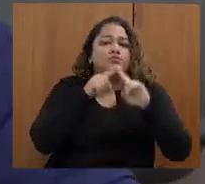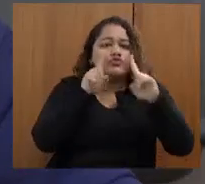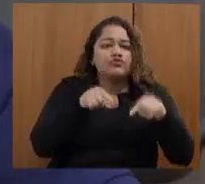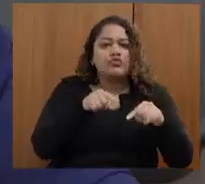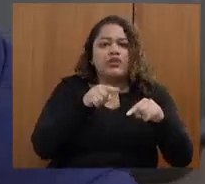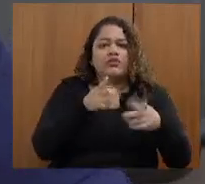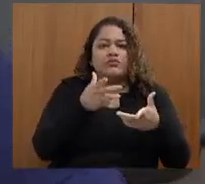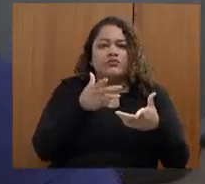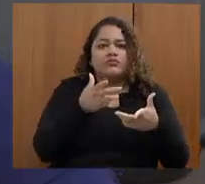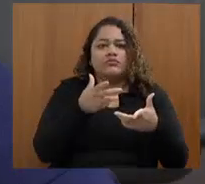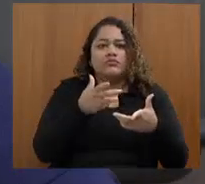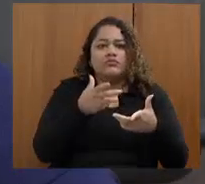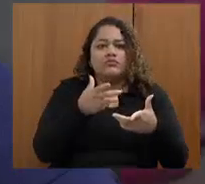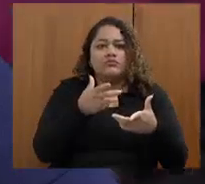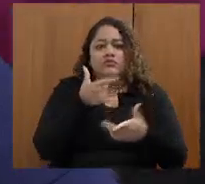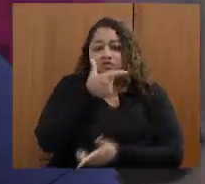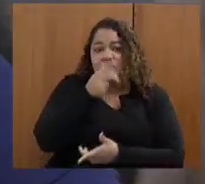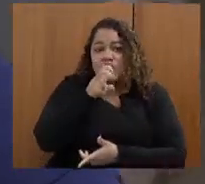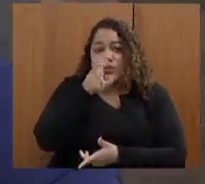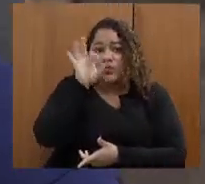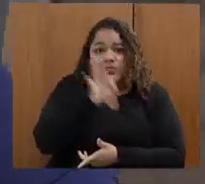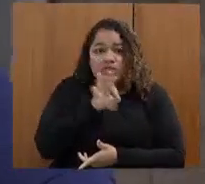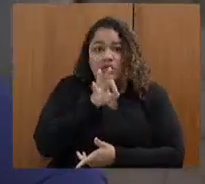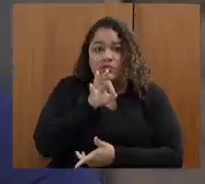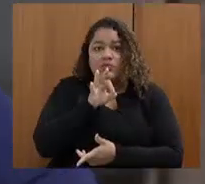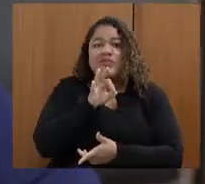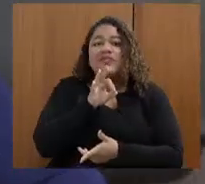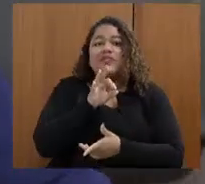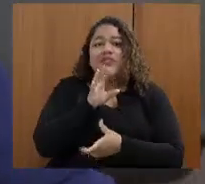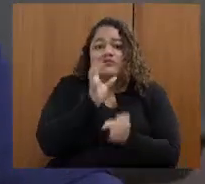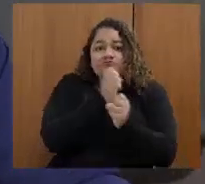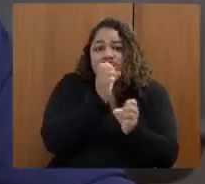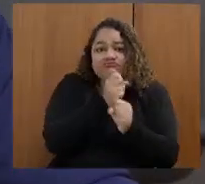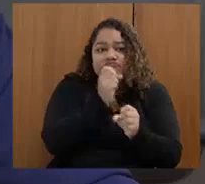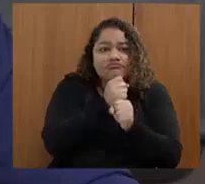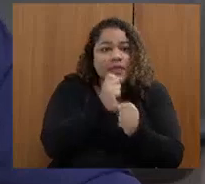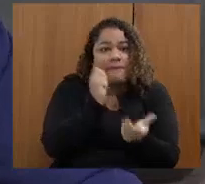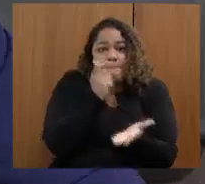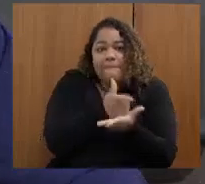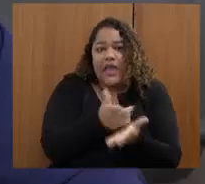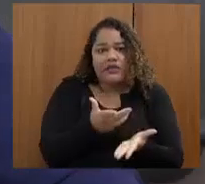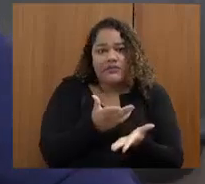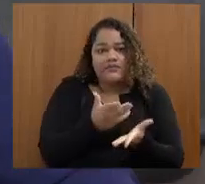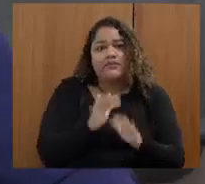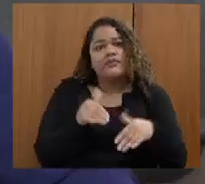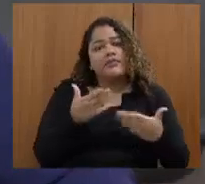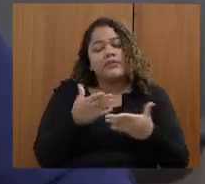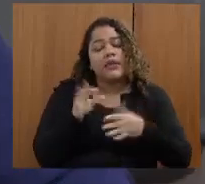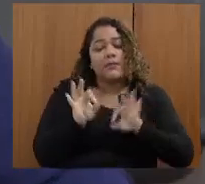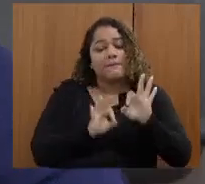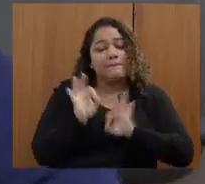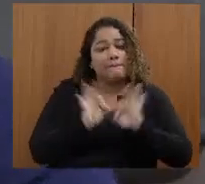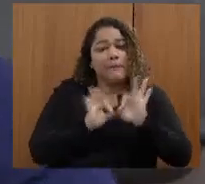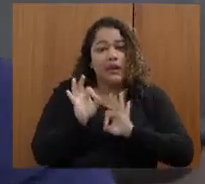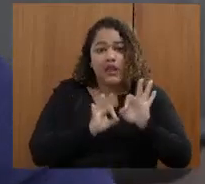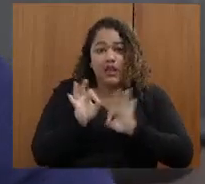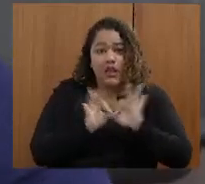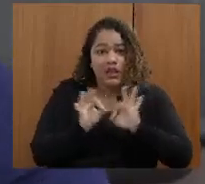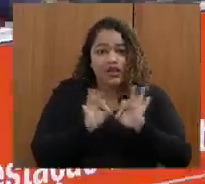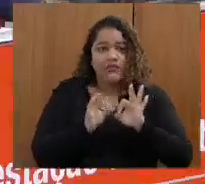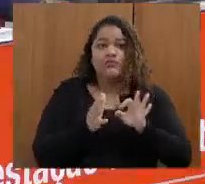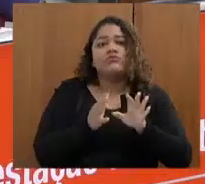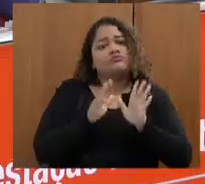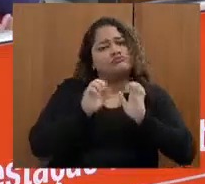é a primeira vez Então o plano para o servidores da educação ela tá